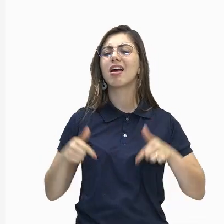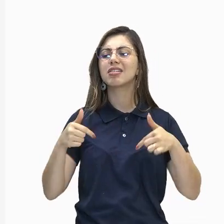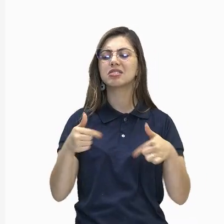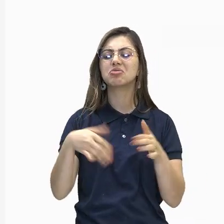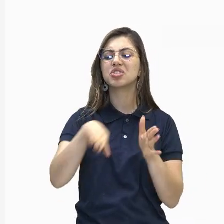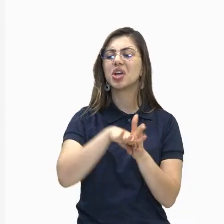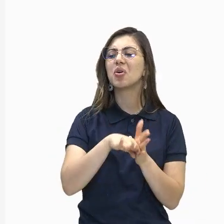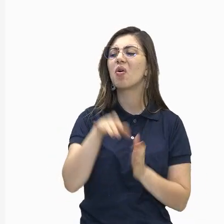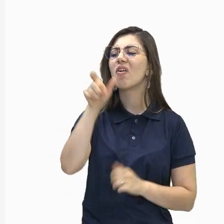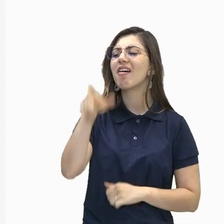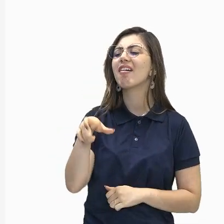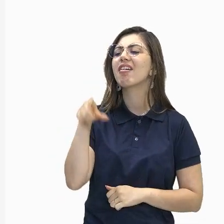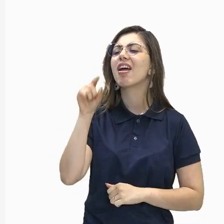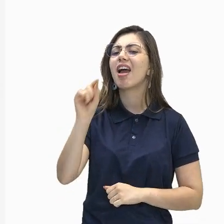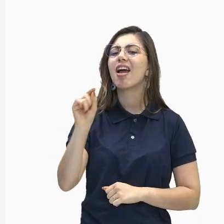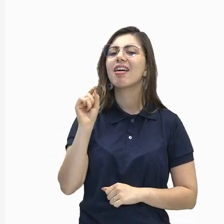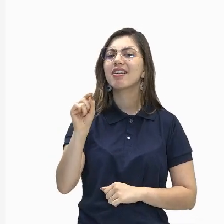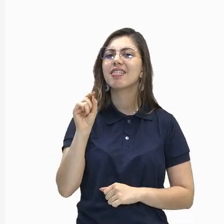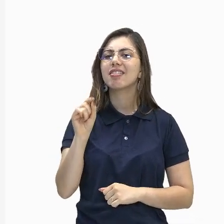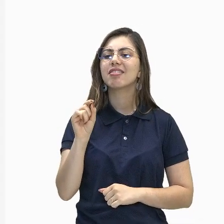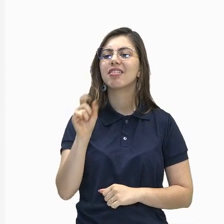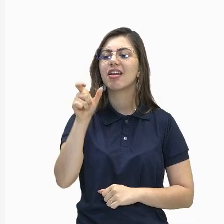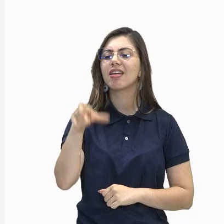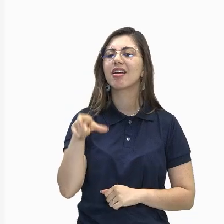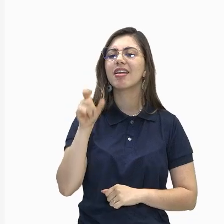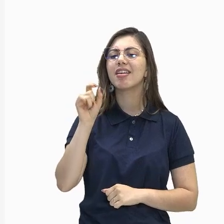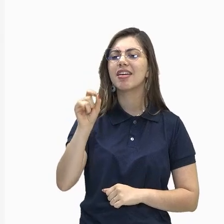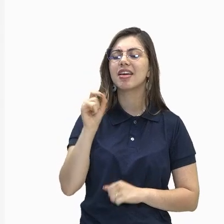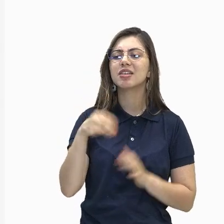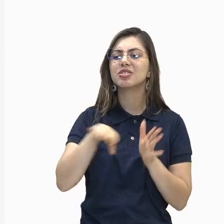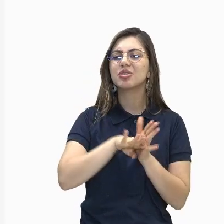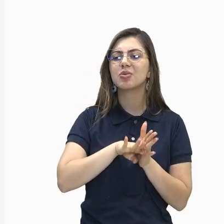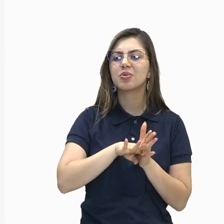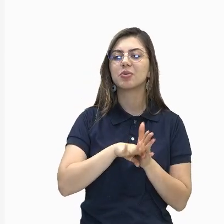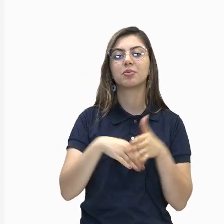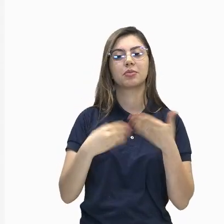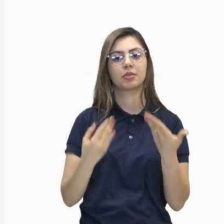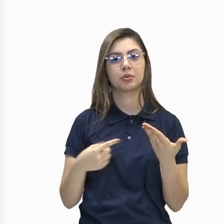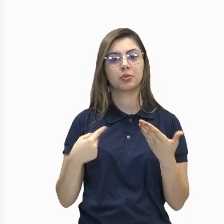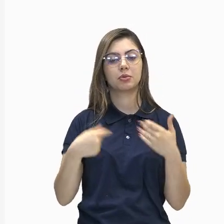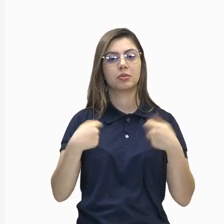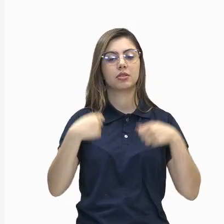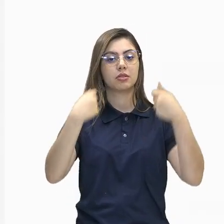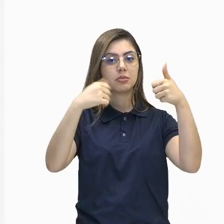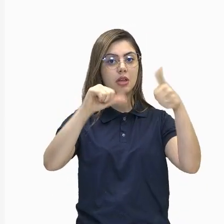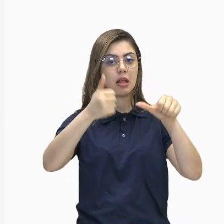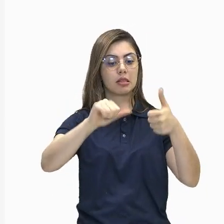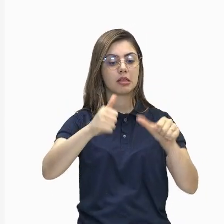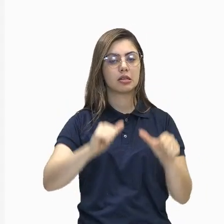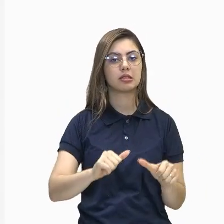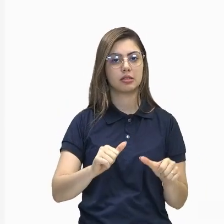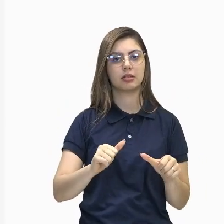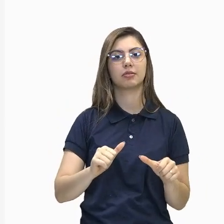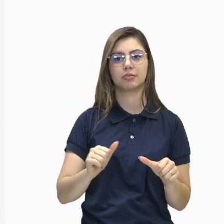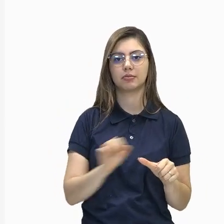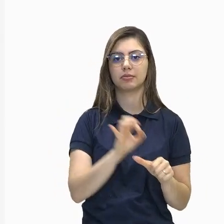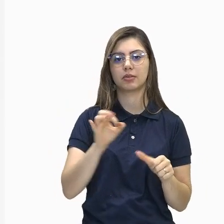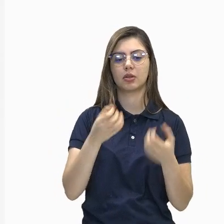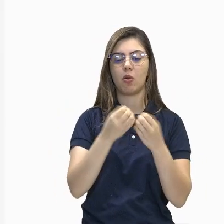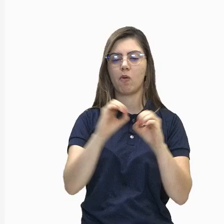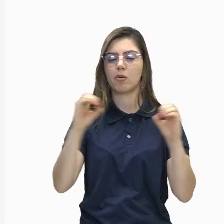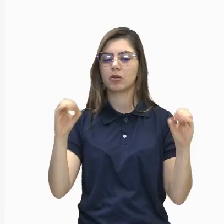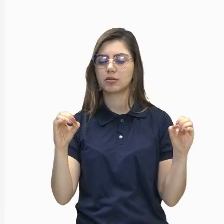verbo? Quem chegou de Tefé? Né? Então, nós temos que analisar esse verbo. Esse analisar é justamente você pode fazer